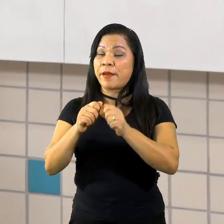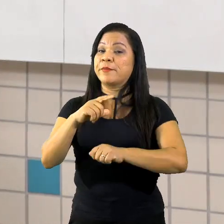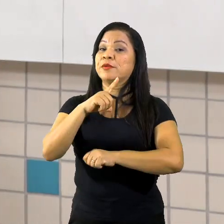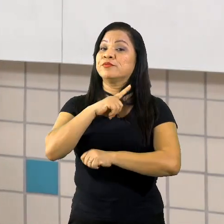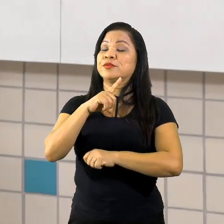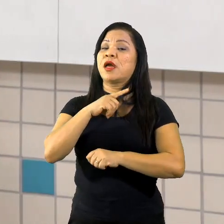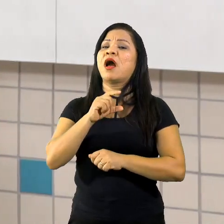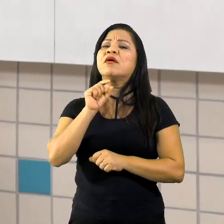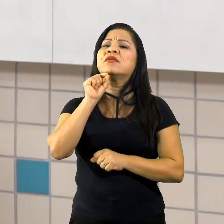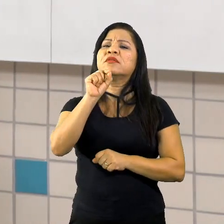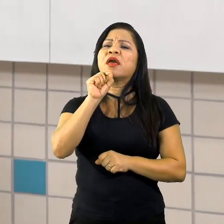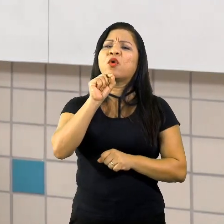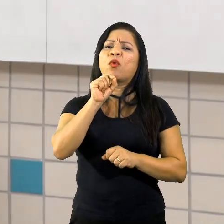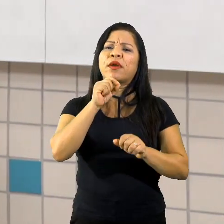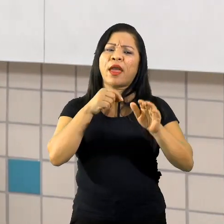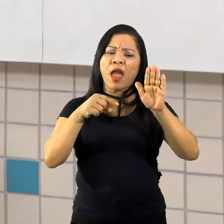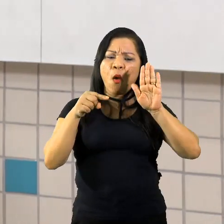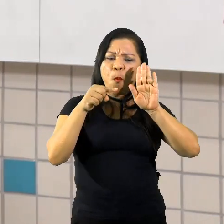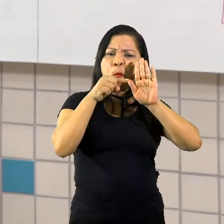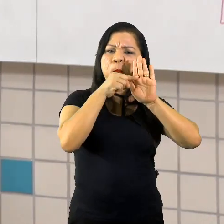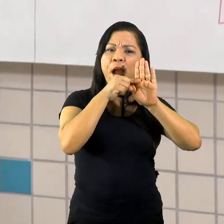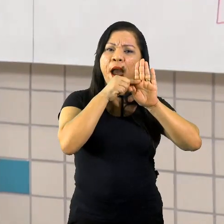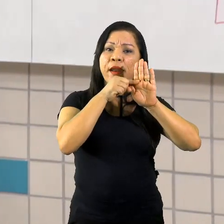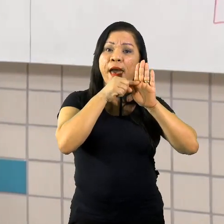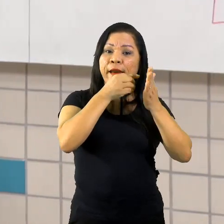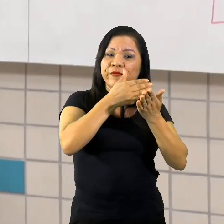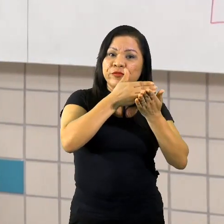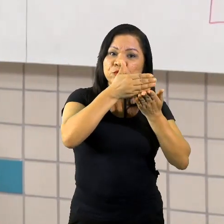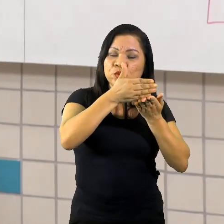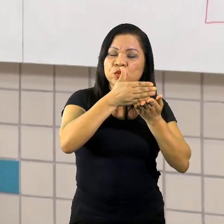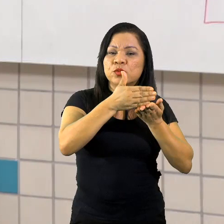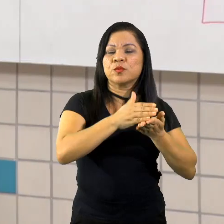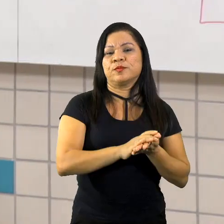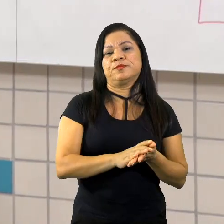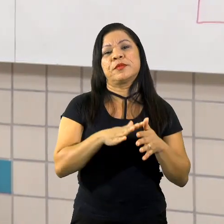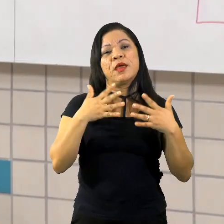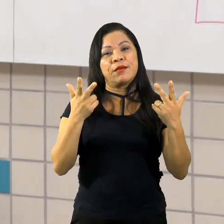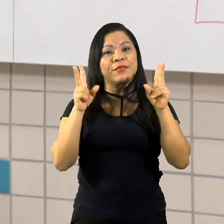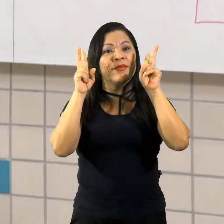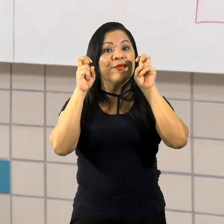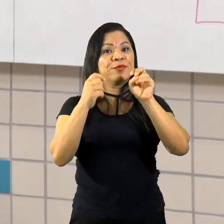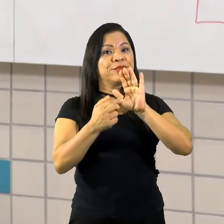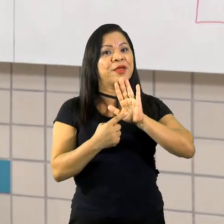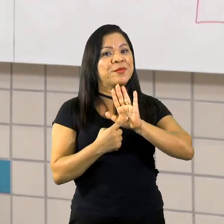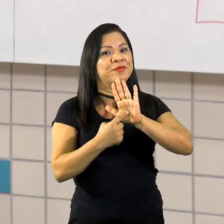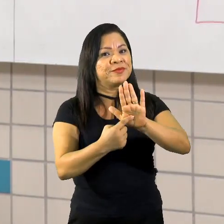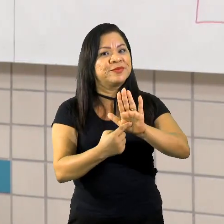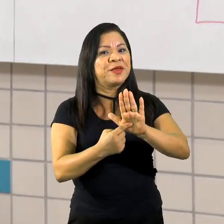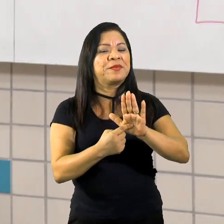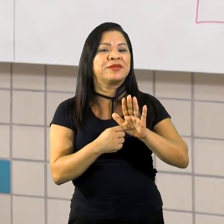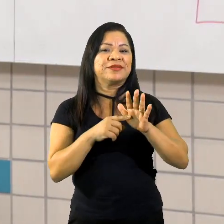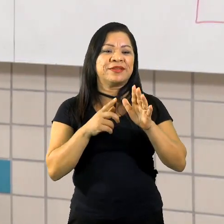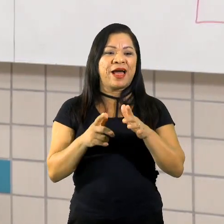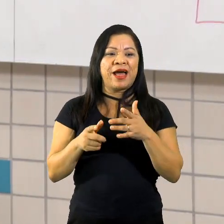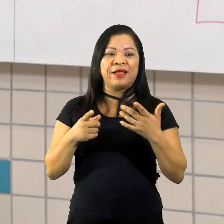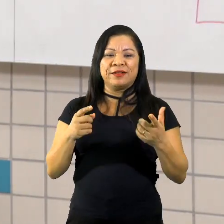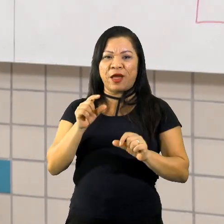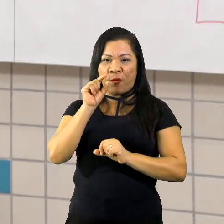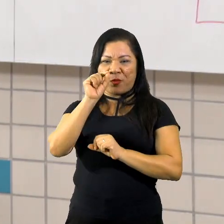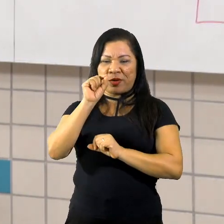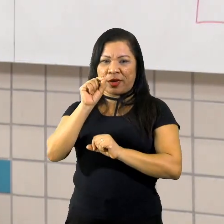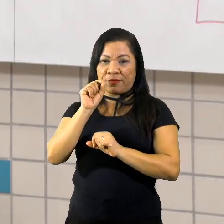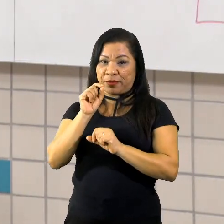introdutório. Nesse parágrafo introdutório, o tema vai ser apresentado, é a introdução da reportagem.